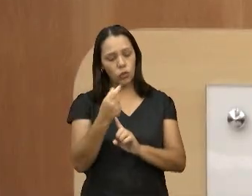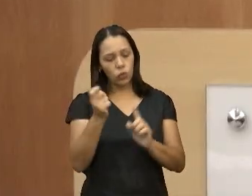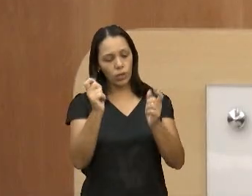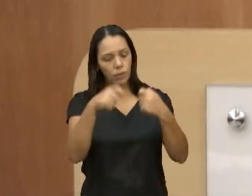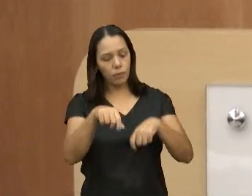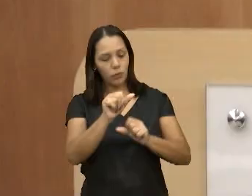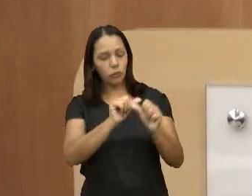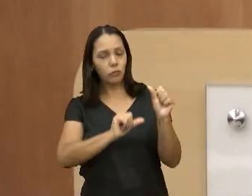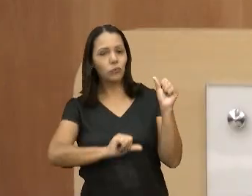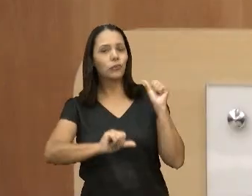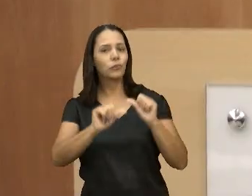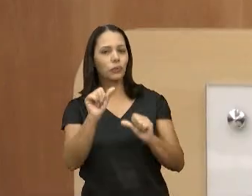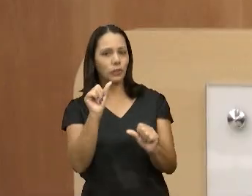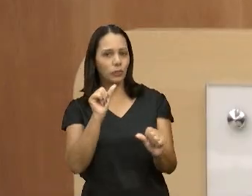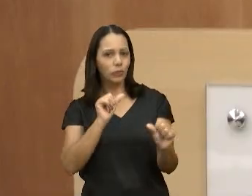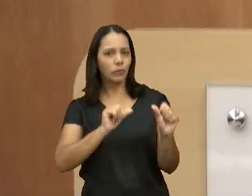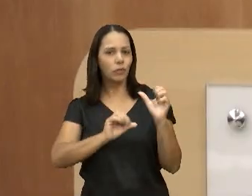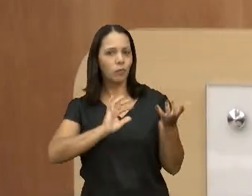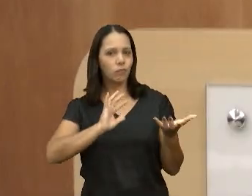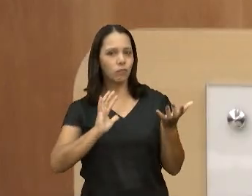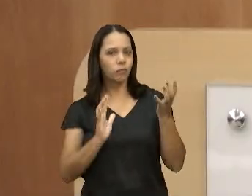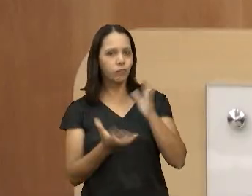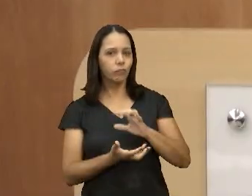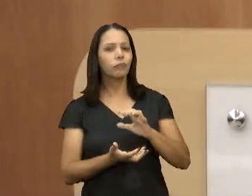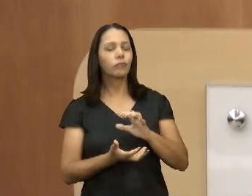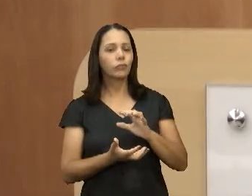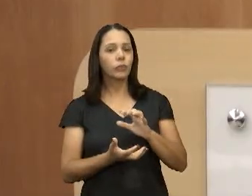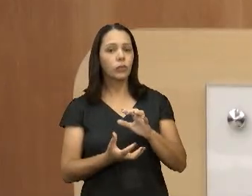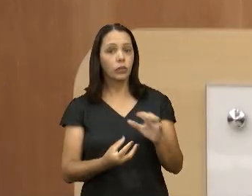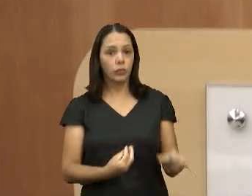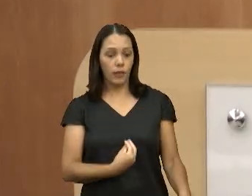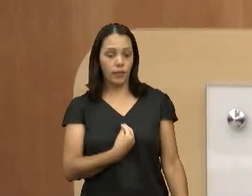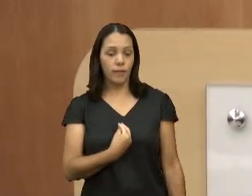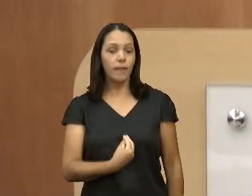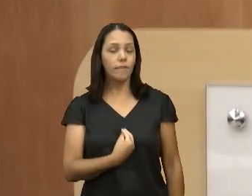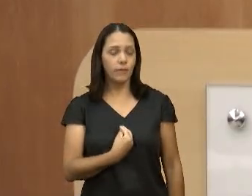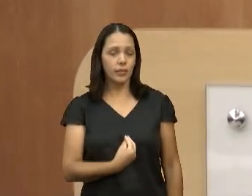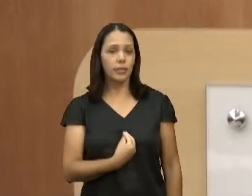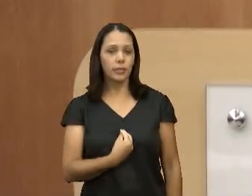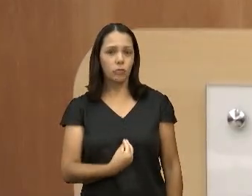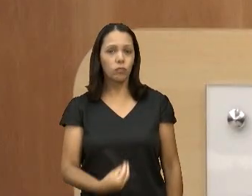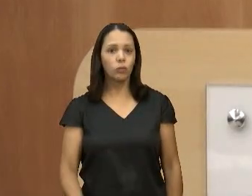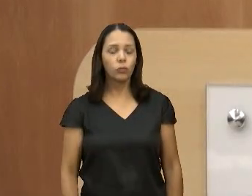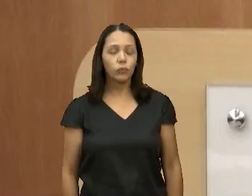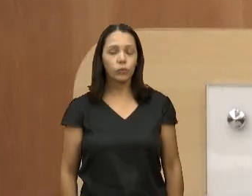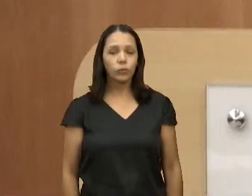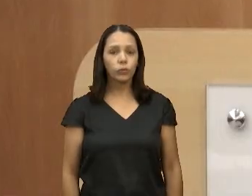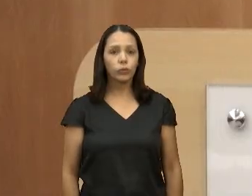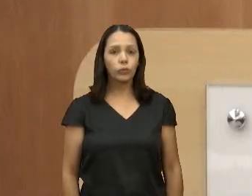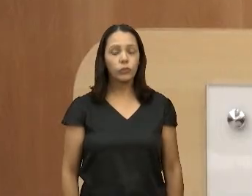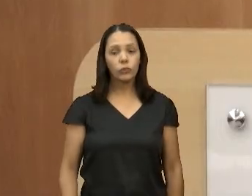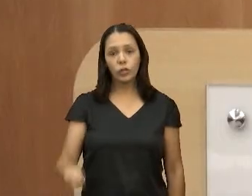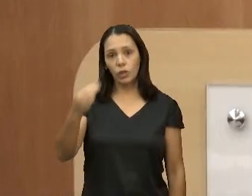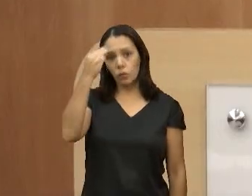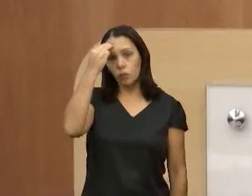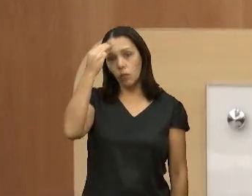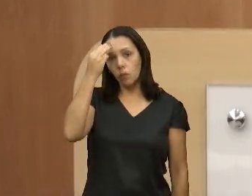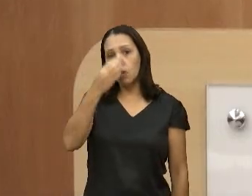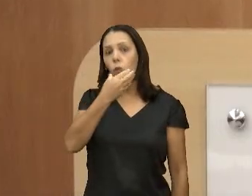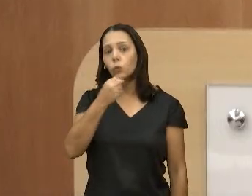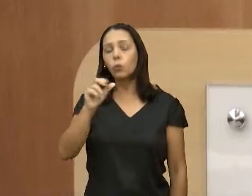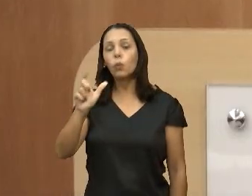de transformação e como forma de existir no mundo. E que a memória do Guaraná